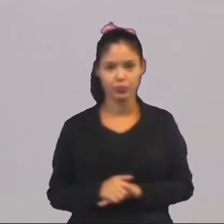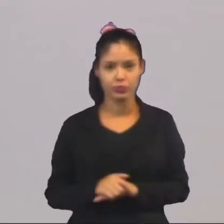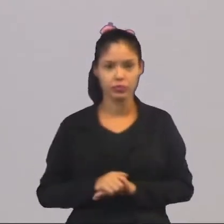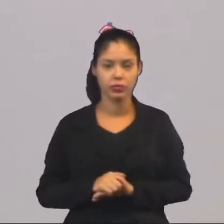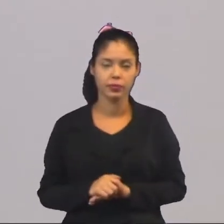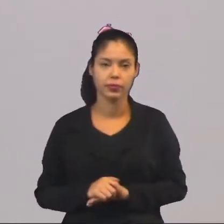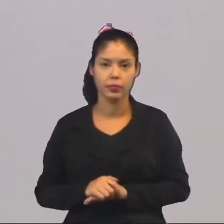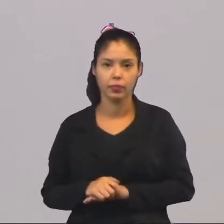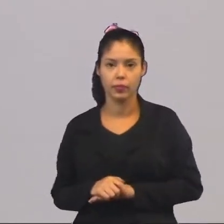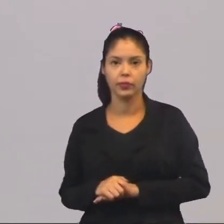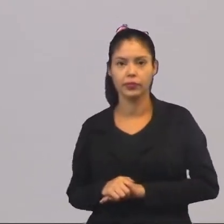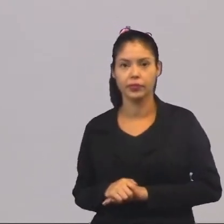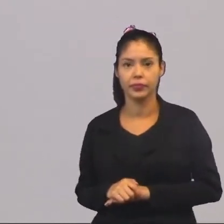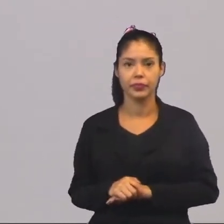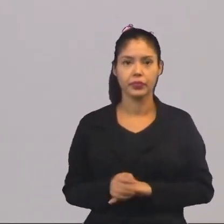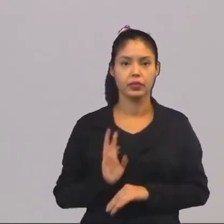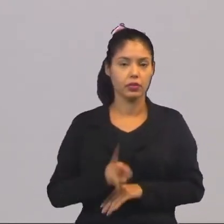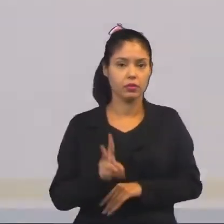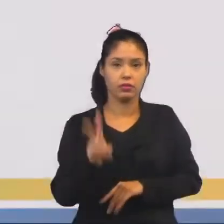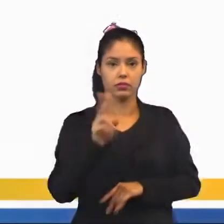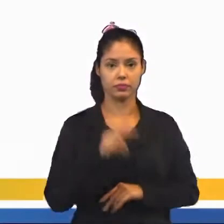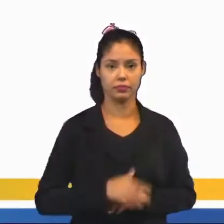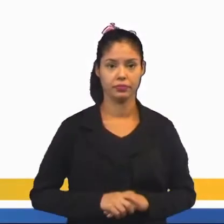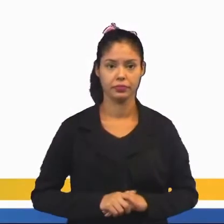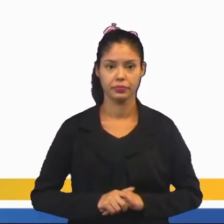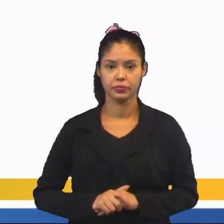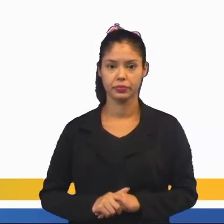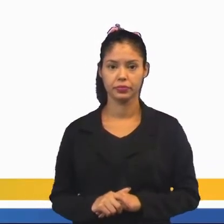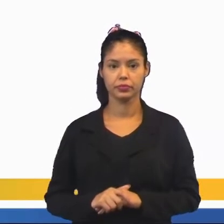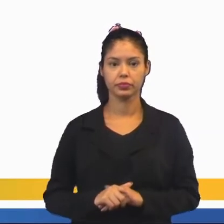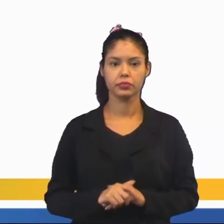Essa é a mais importante. Vamos dar continuidade.